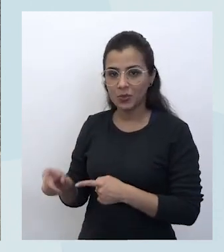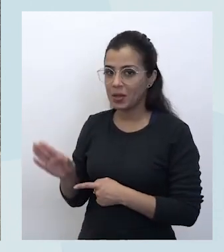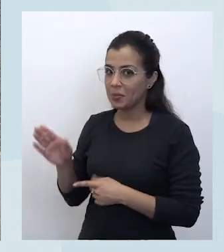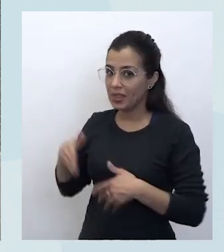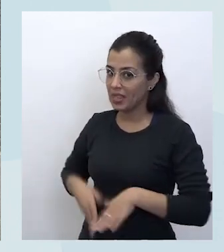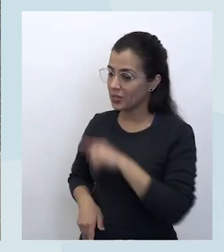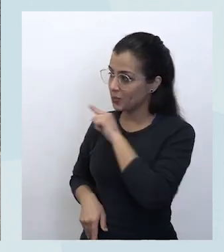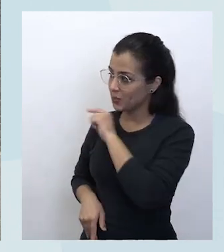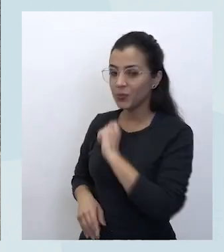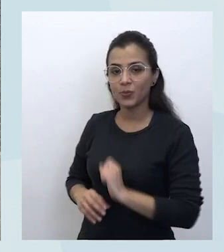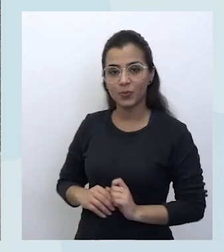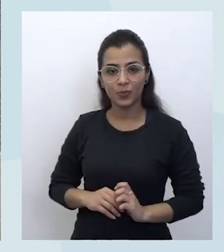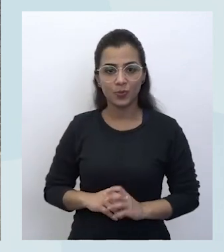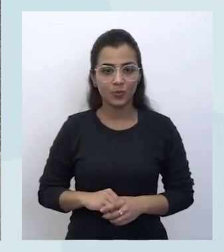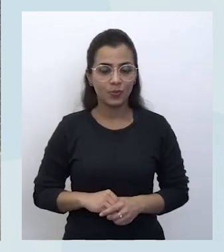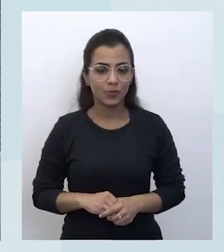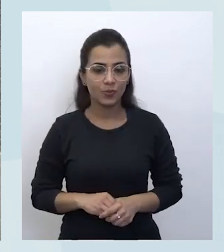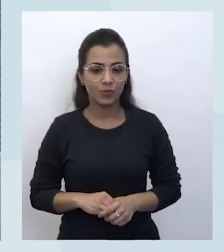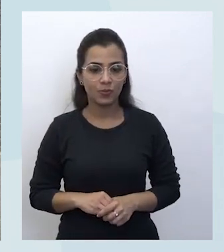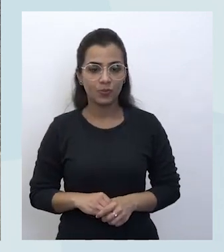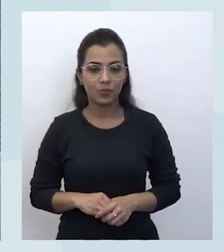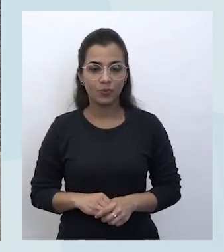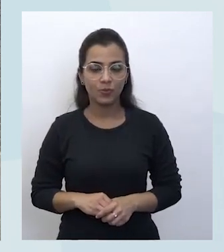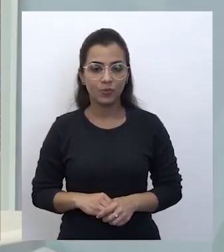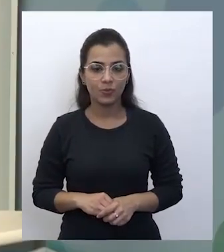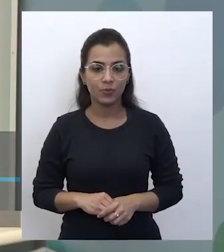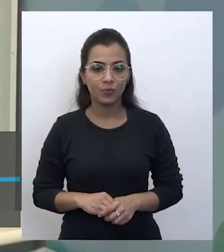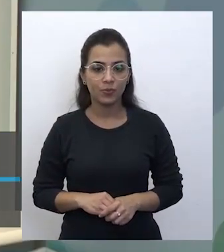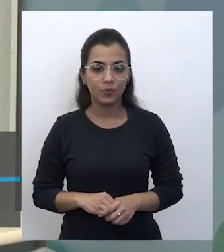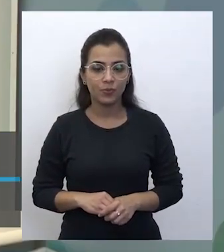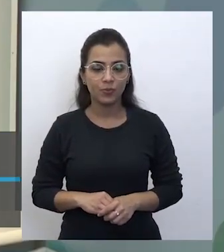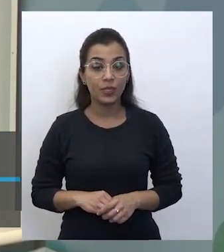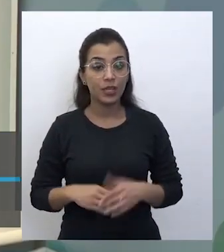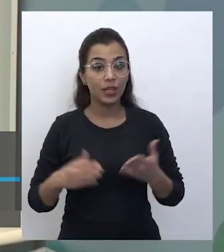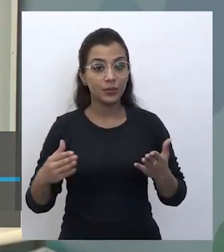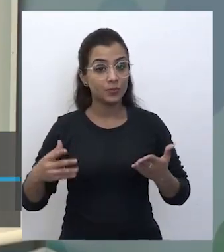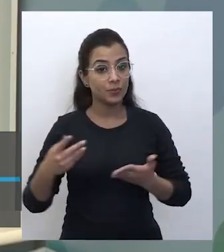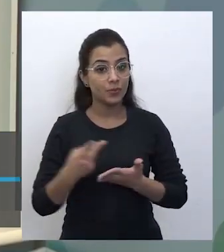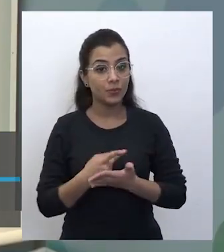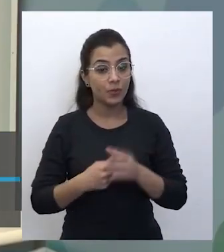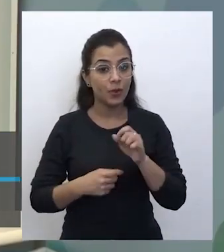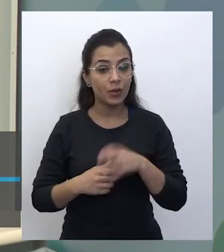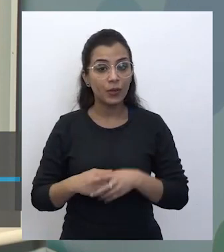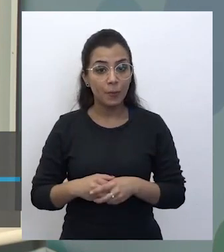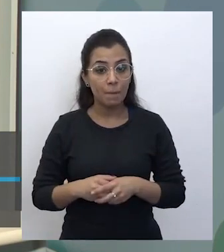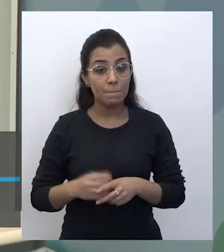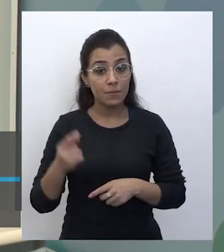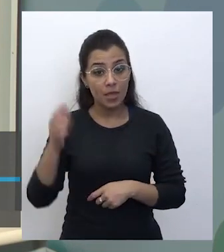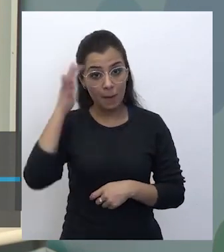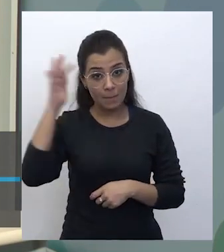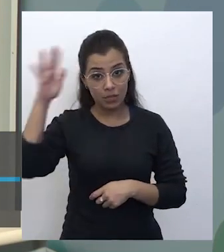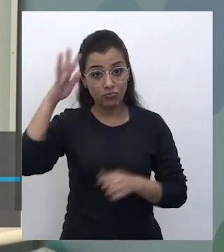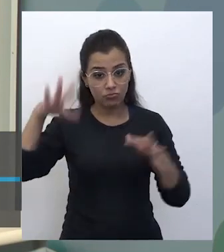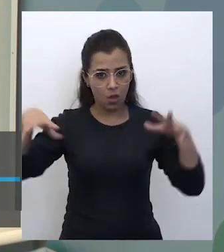e 1185. Volta para mim, por favor, depois a gente mostra de novo essa imagem. O que acontece? Por que eu estou mostrando castelos? Porque havia